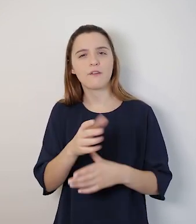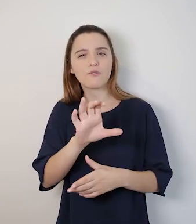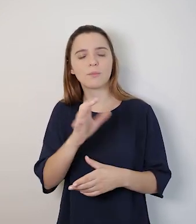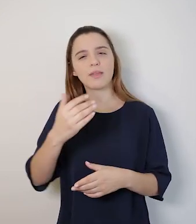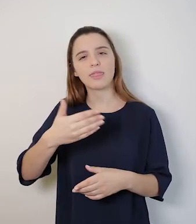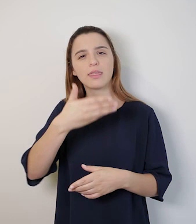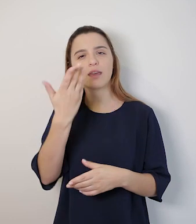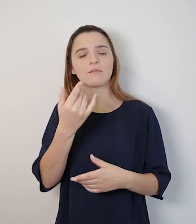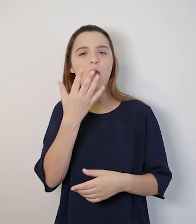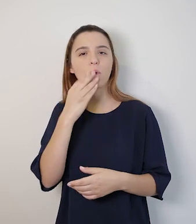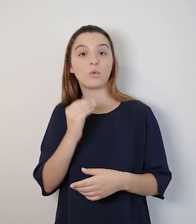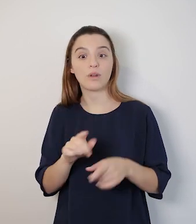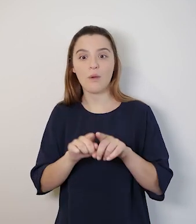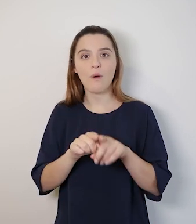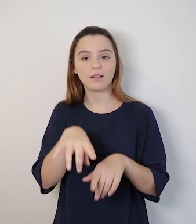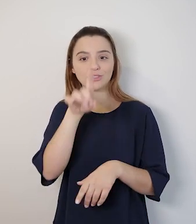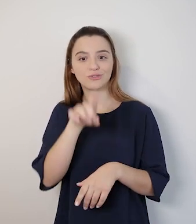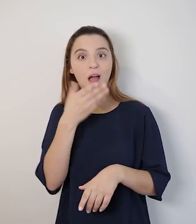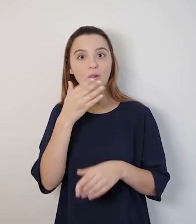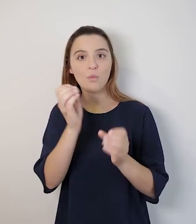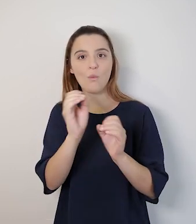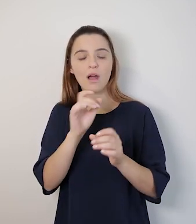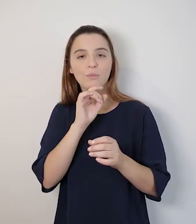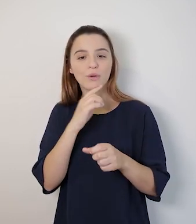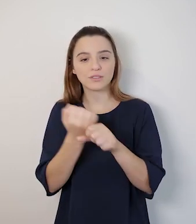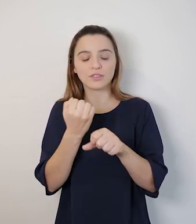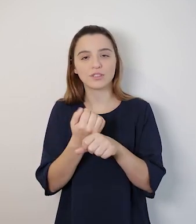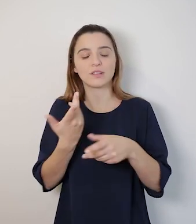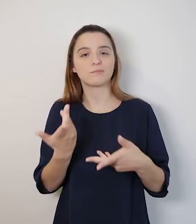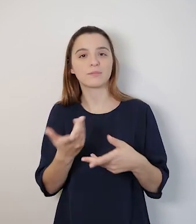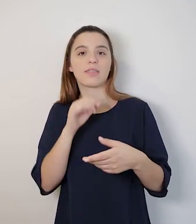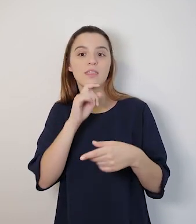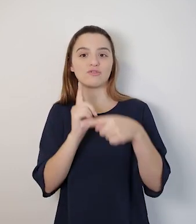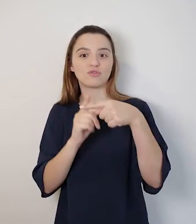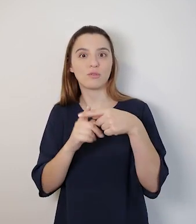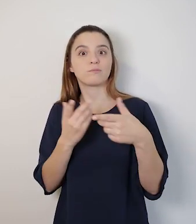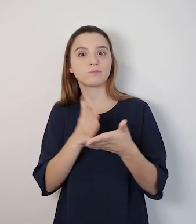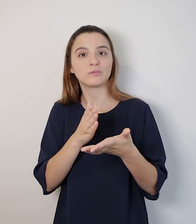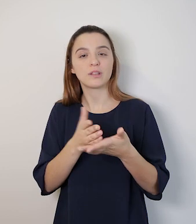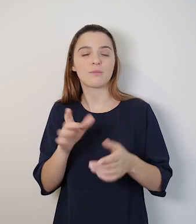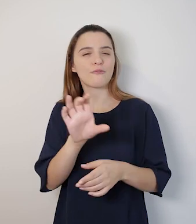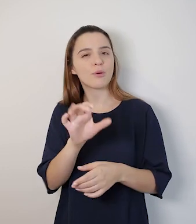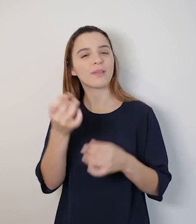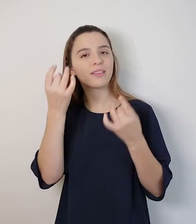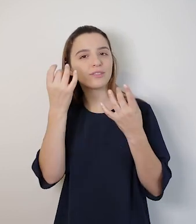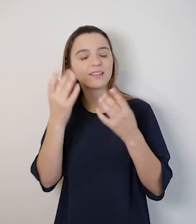uma espécie de dia do aluno no qual ninguém tenha aulas e possam exercer funções em prol da escola de